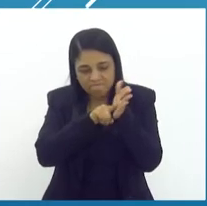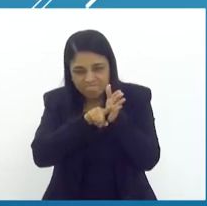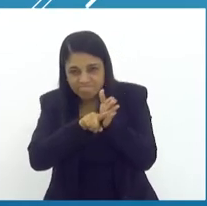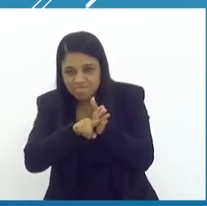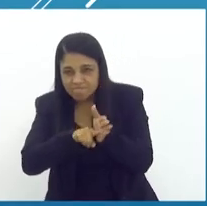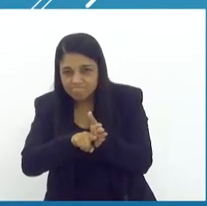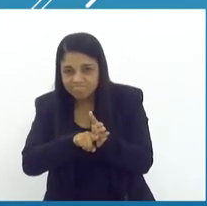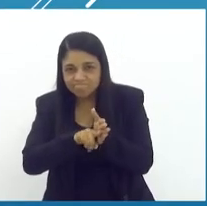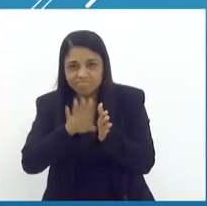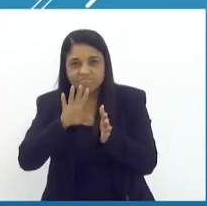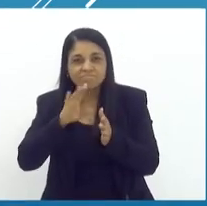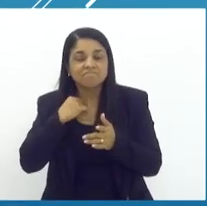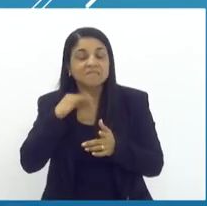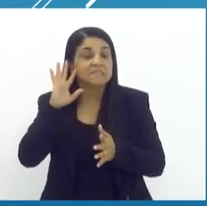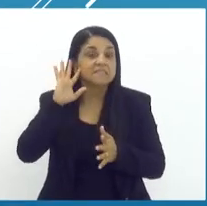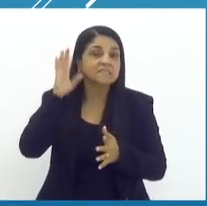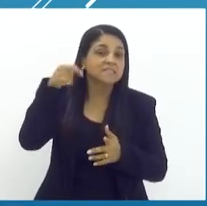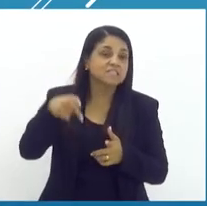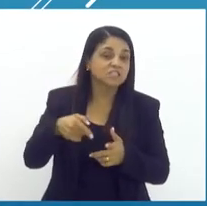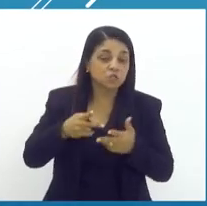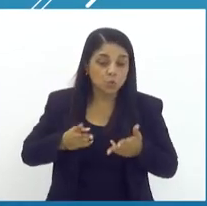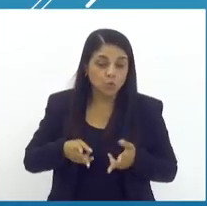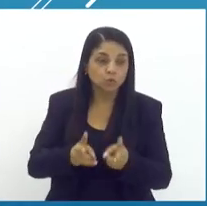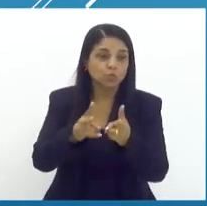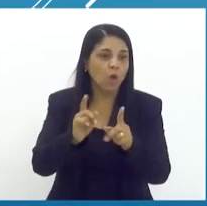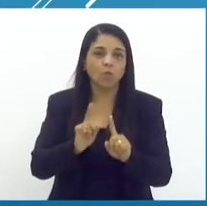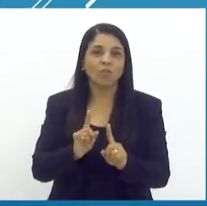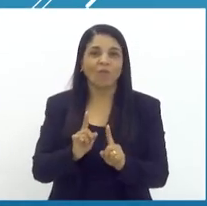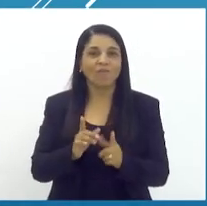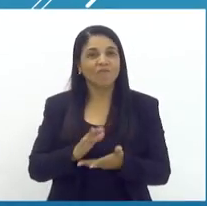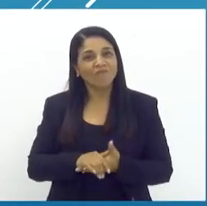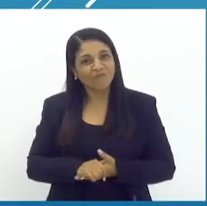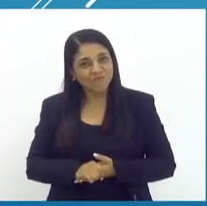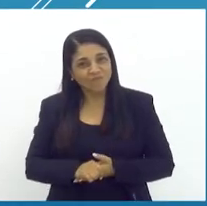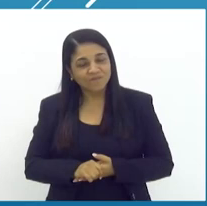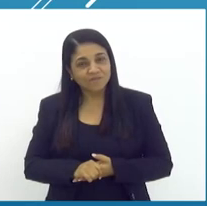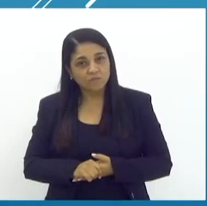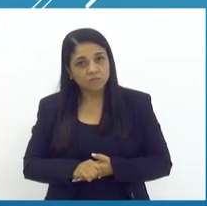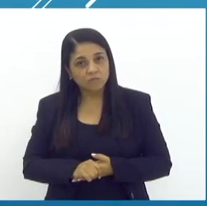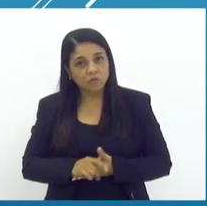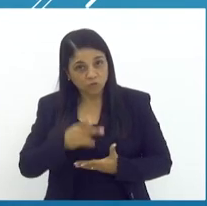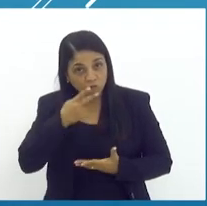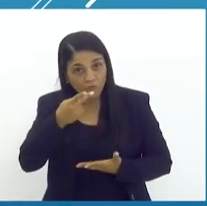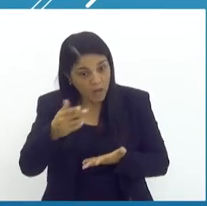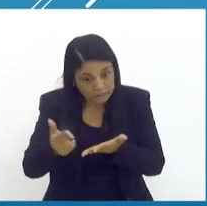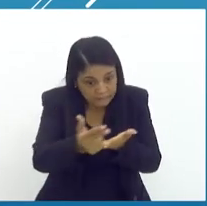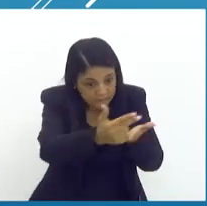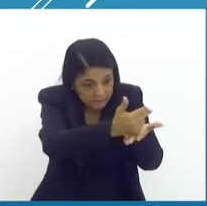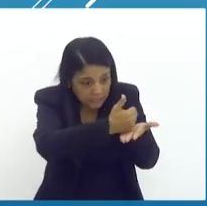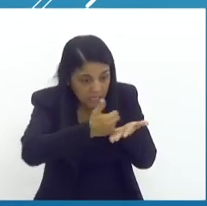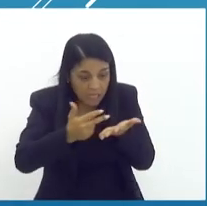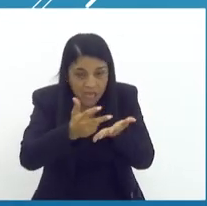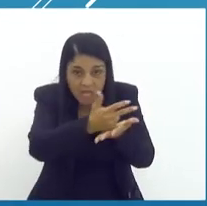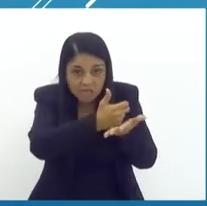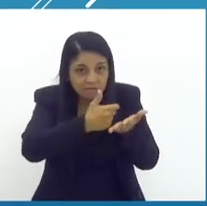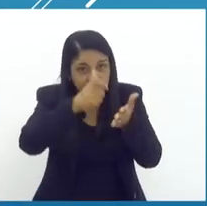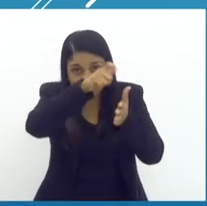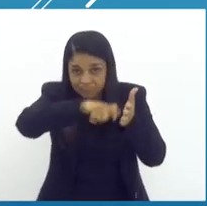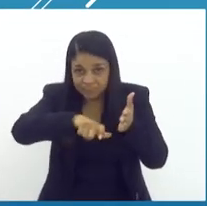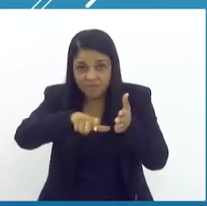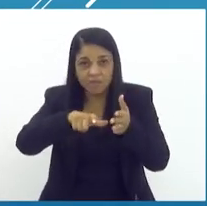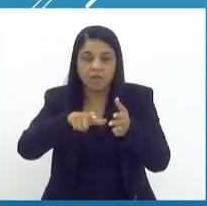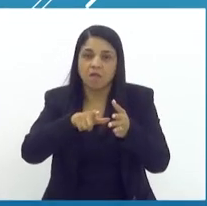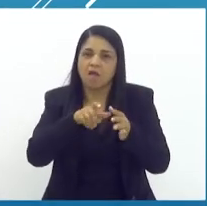decide se a investigação da época que eu não tô falando a saga tributária porque na penal não na